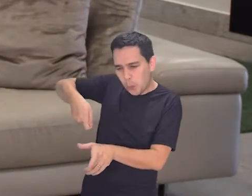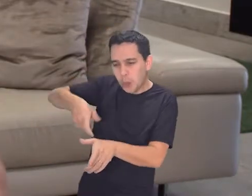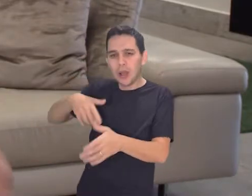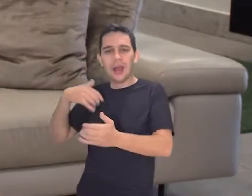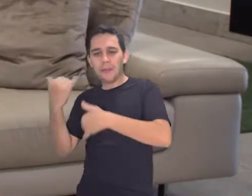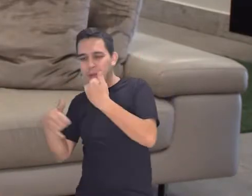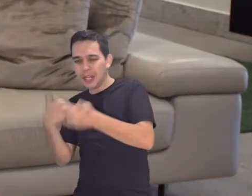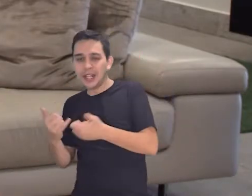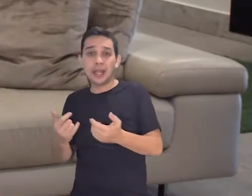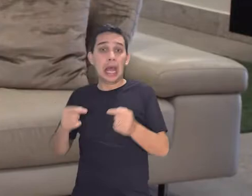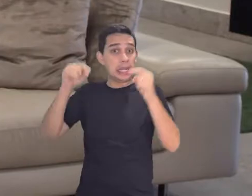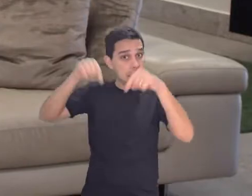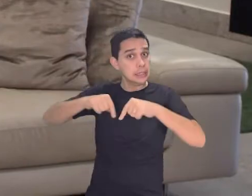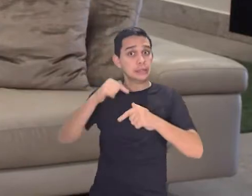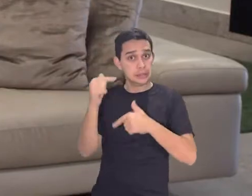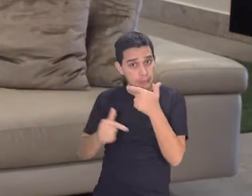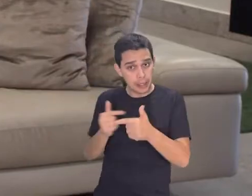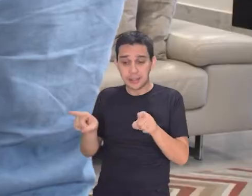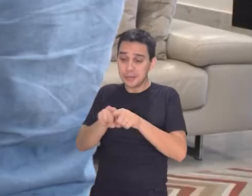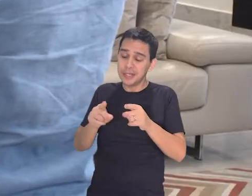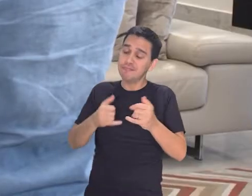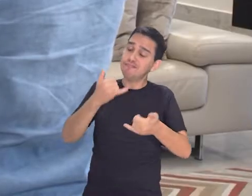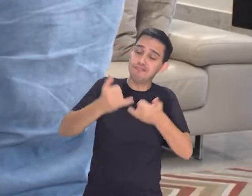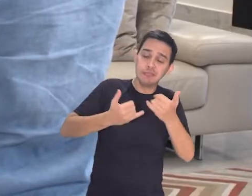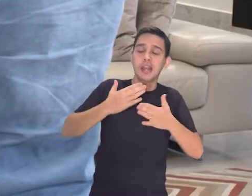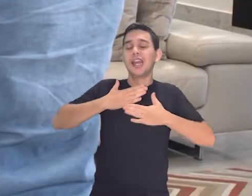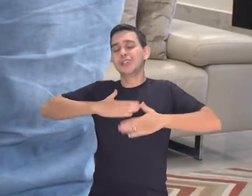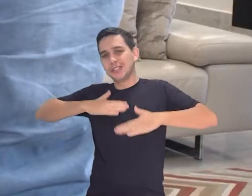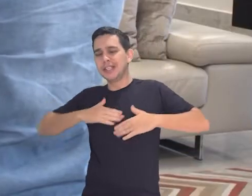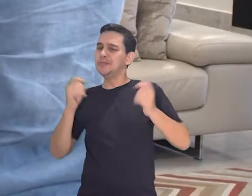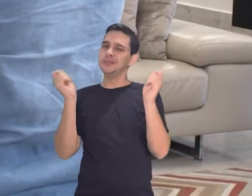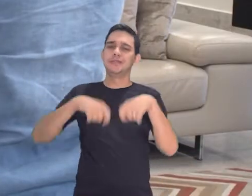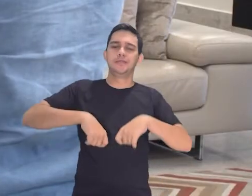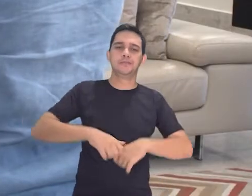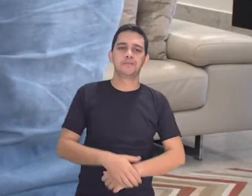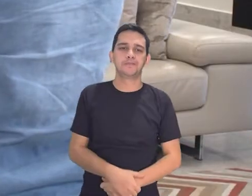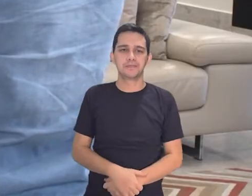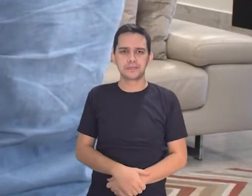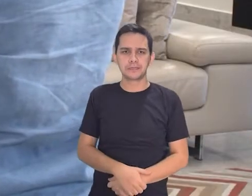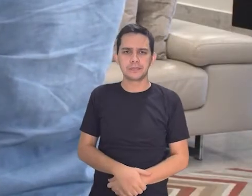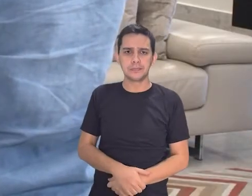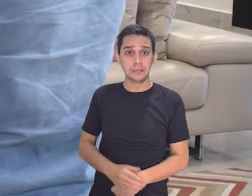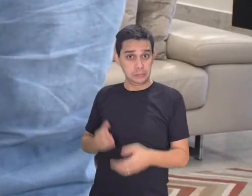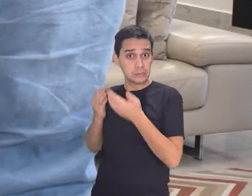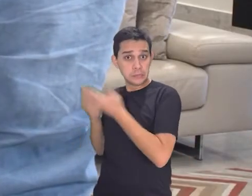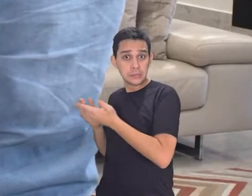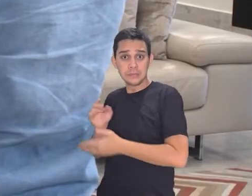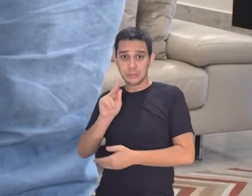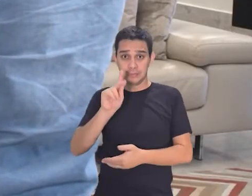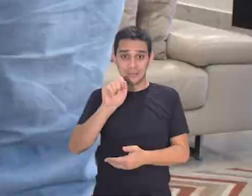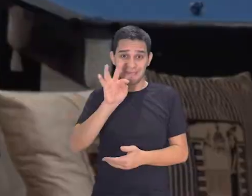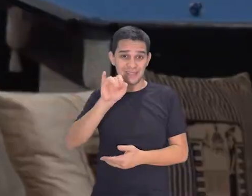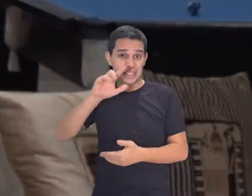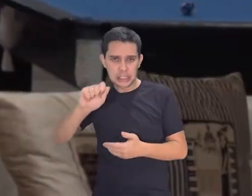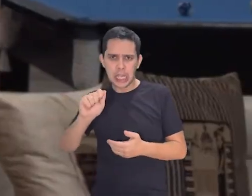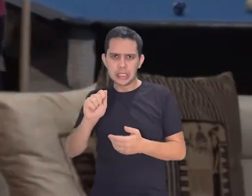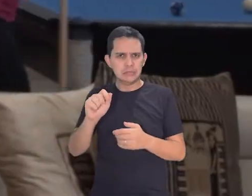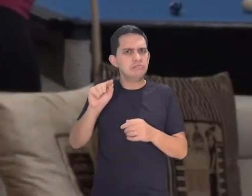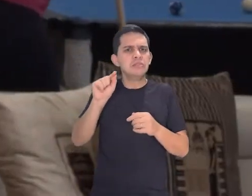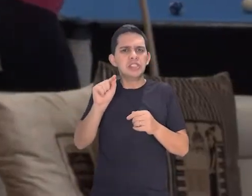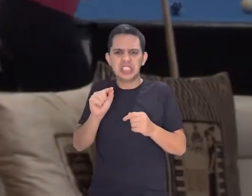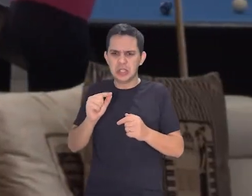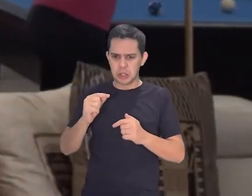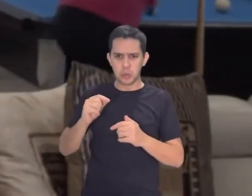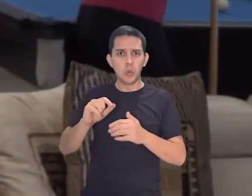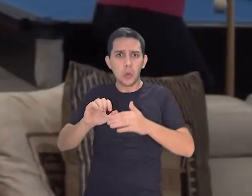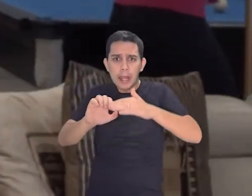momento de descanso ele poder descontrair. Kátia comenta que os números da empresa melhoraram com o home office e que a expectativa